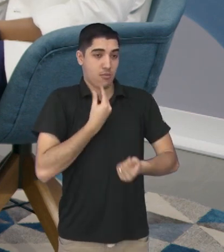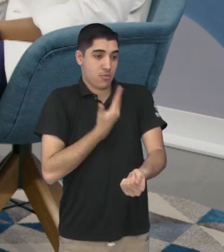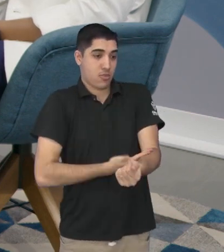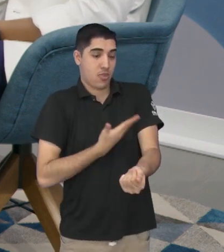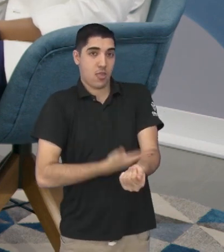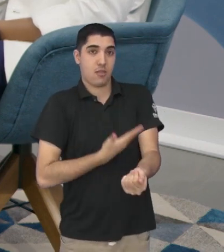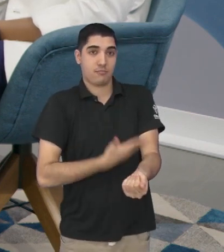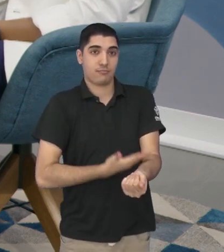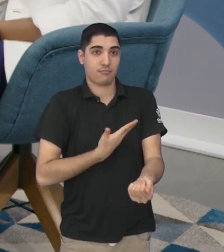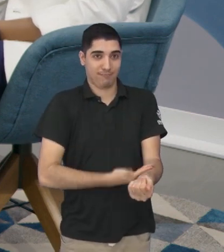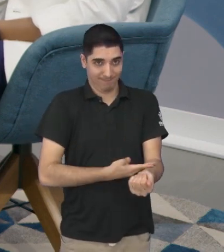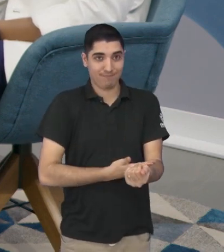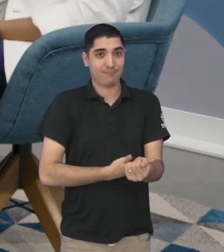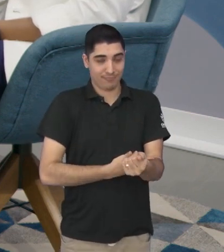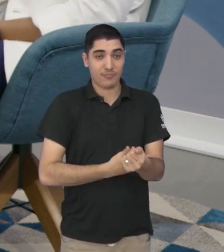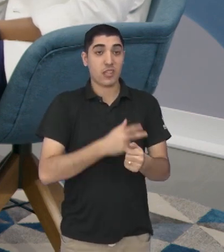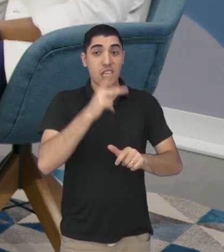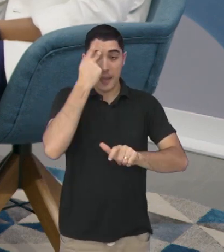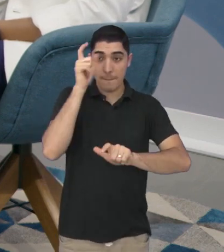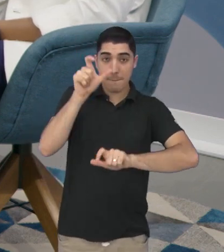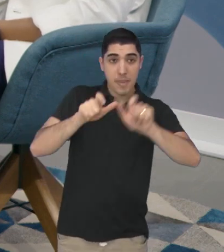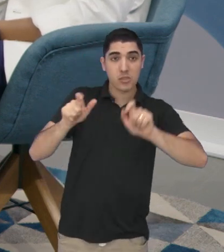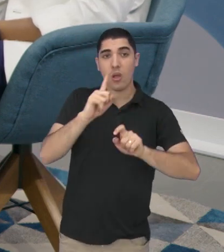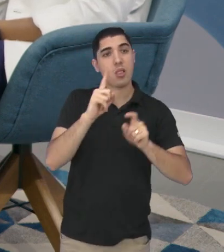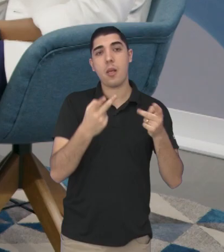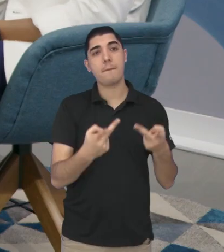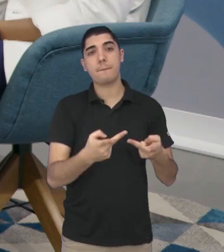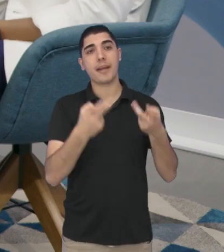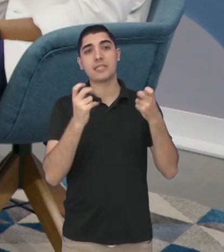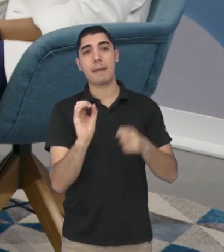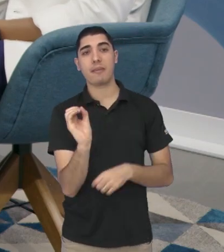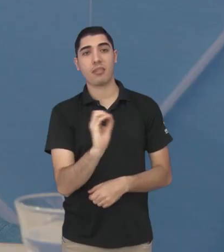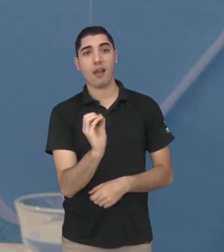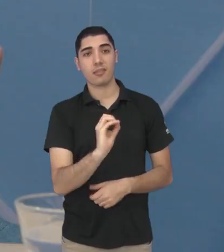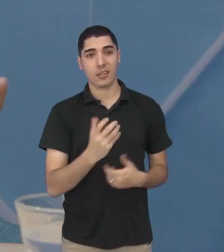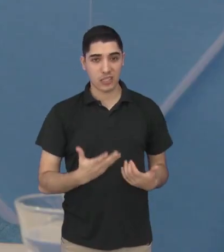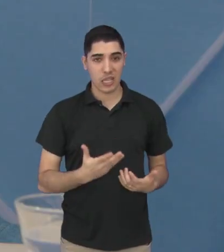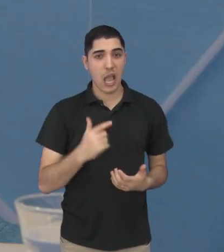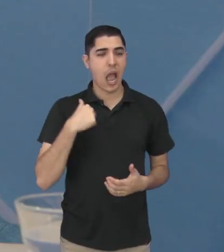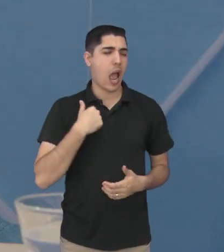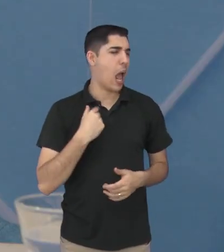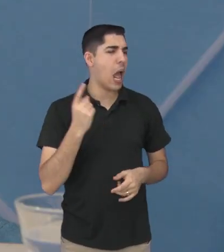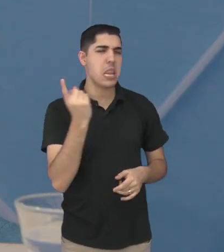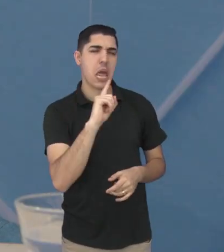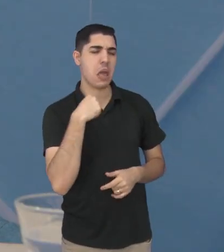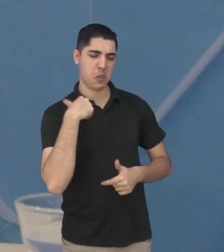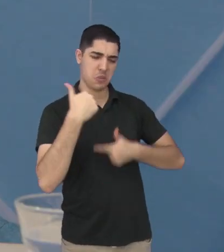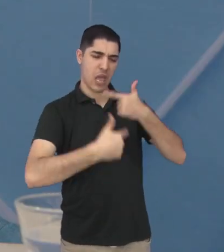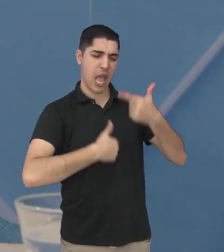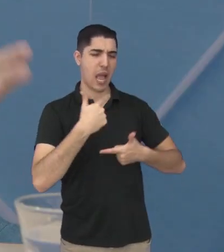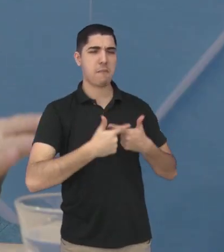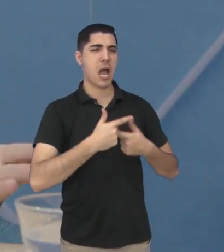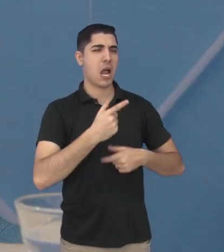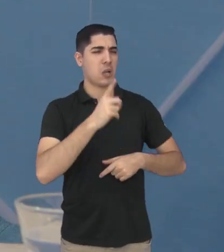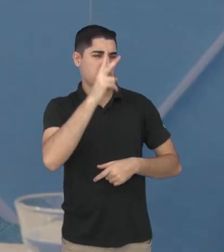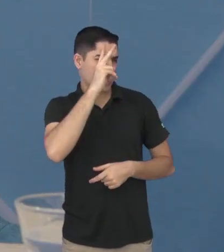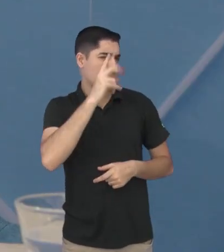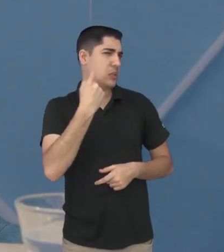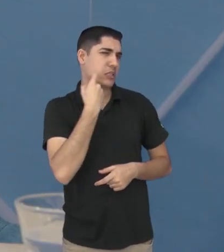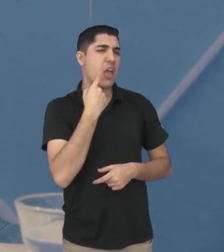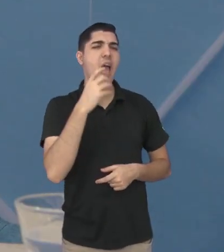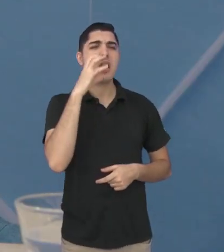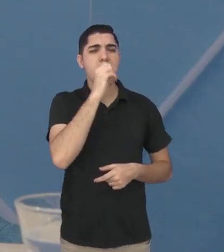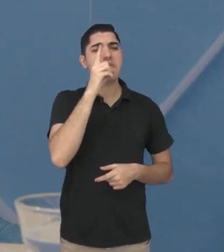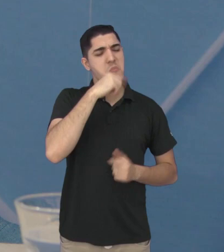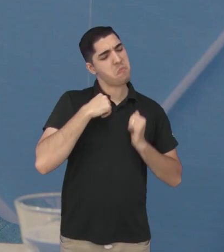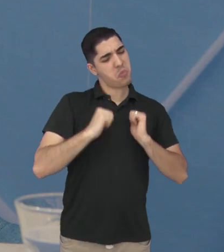nossas casas, e as pessoas não enxergam ou não querem enxergar, ou dizem, ah, não, mas eu trabalho a semana inteira, então no final de semana eu posso